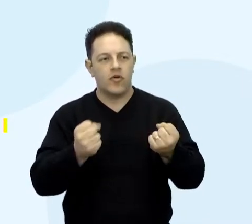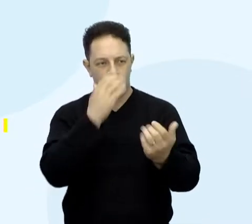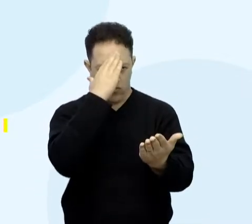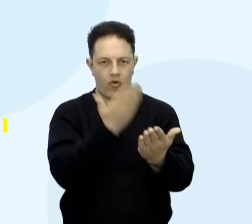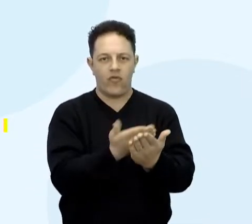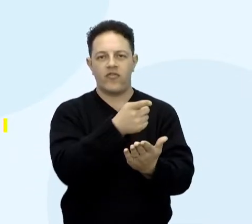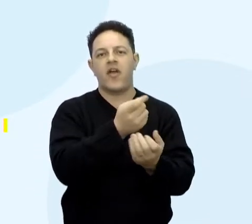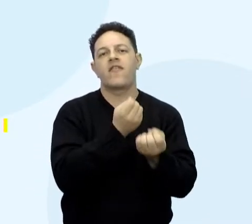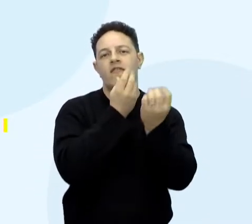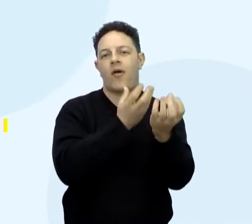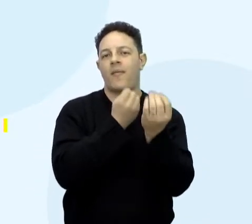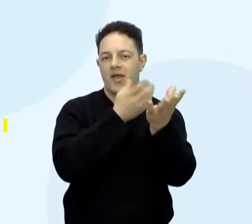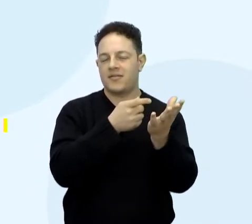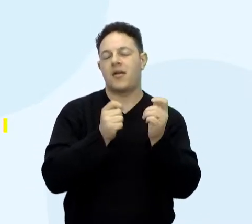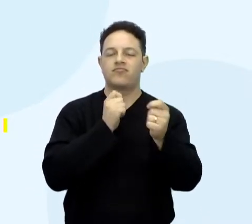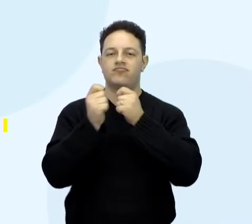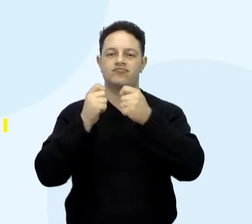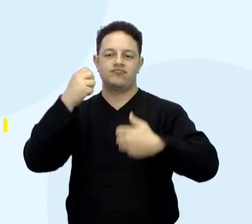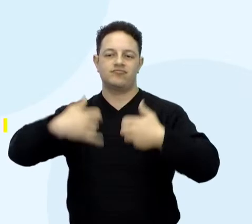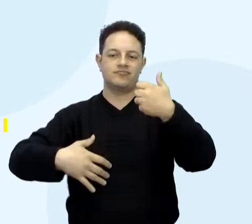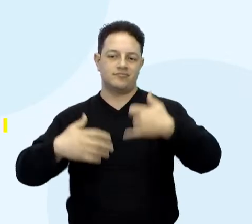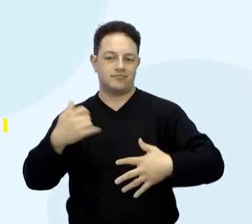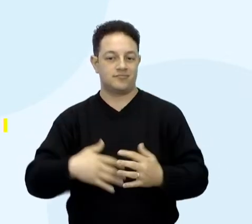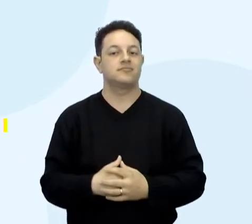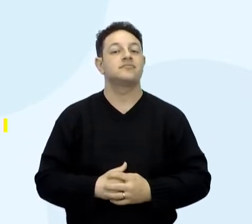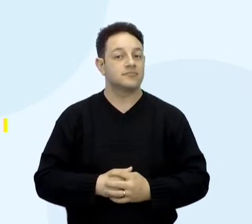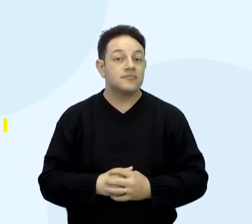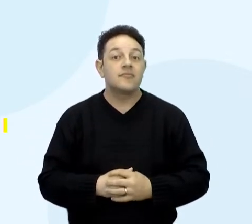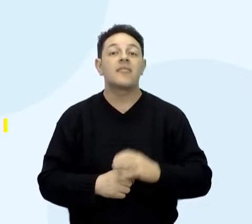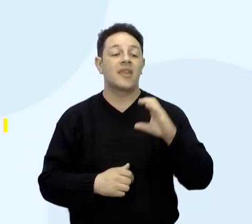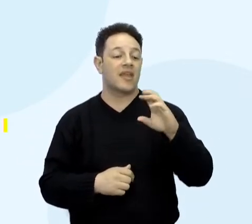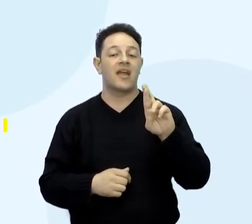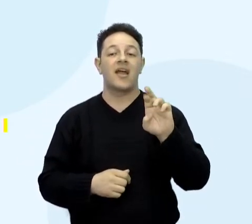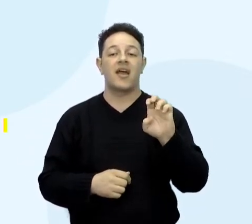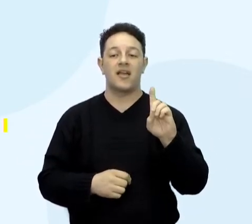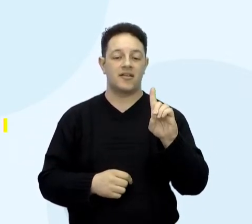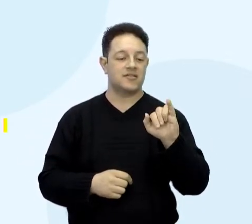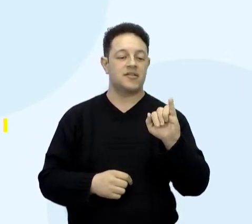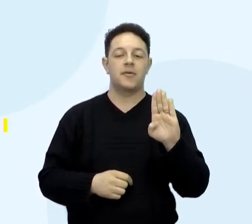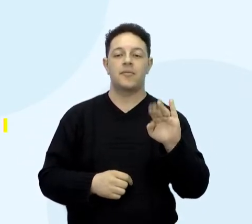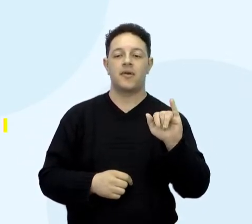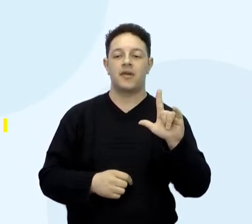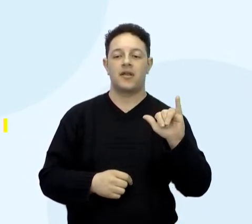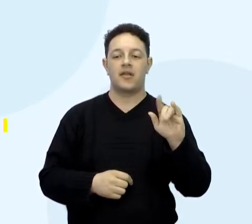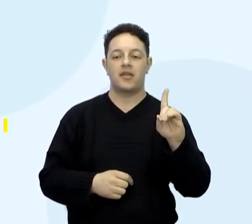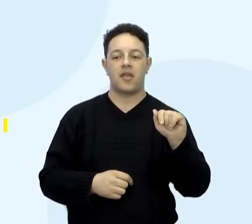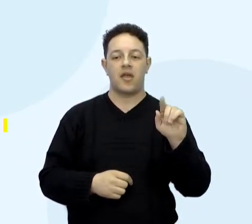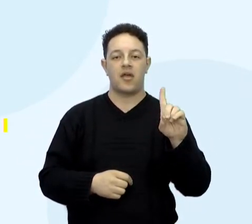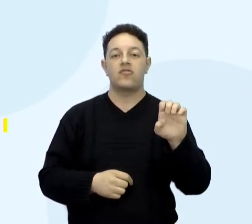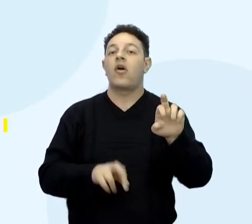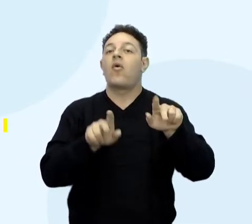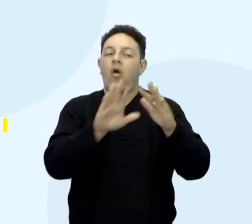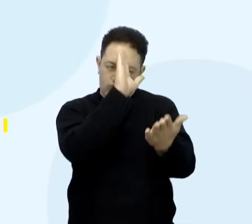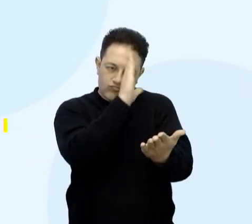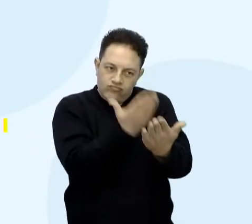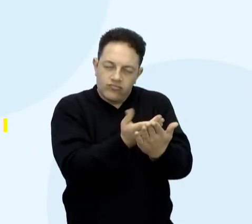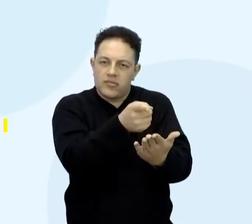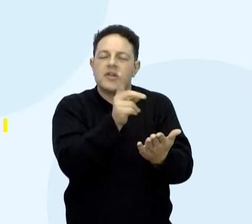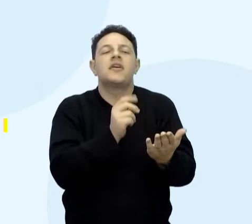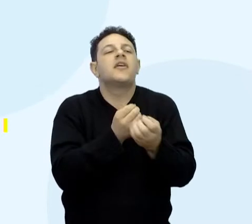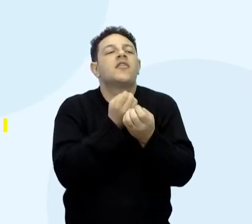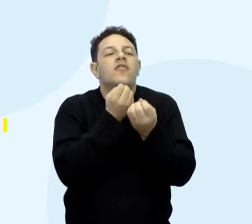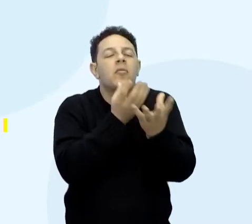credibilidade da reportagem. Então, de novo, credibilidade, né? Essa solução aí que é apresentada,